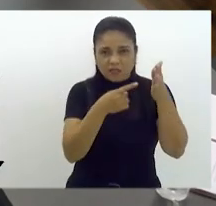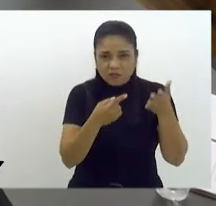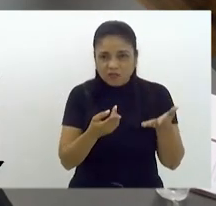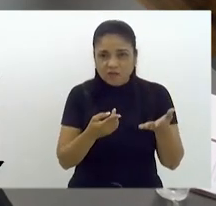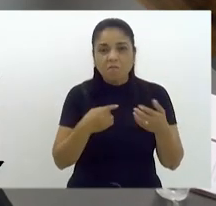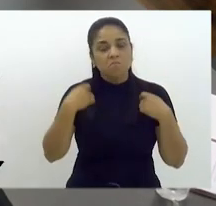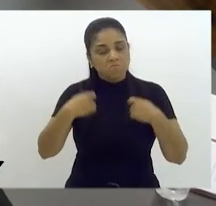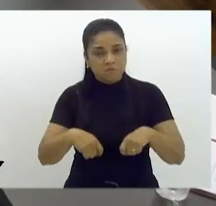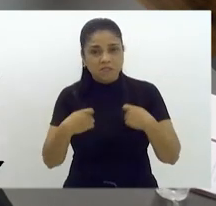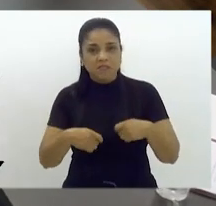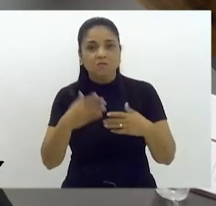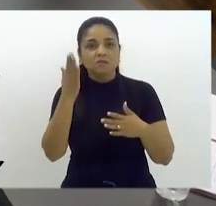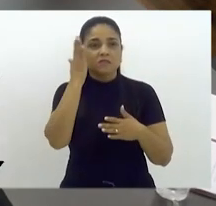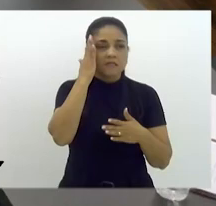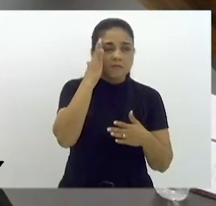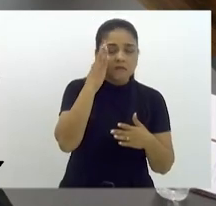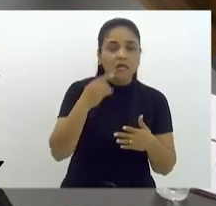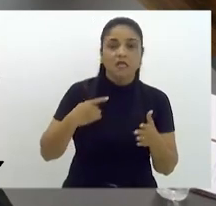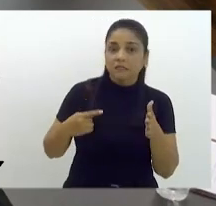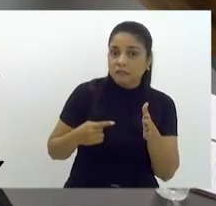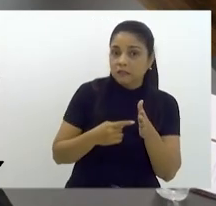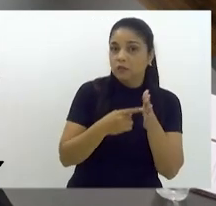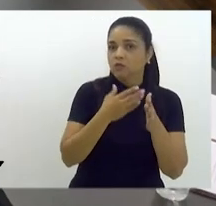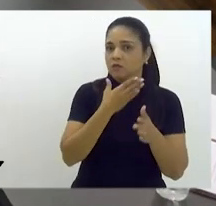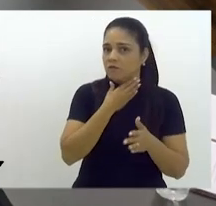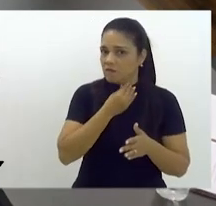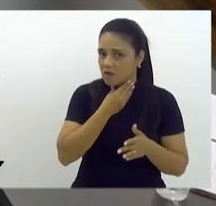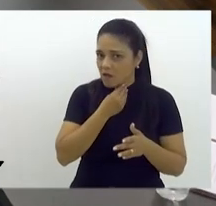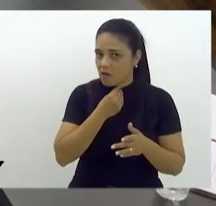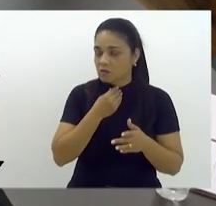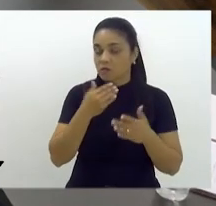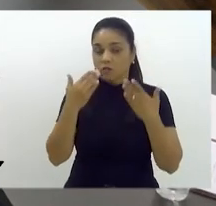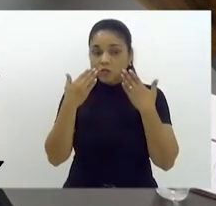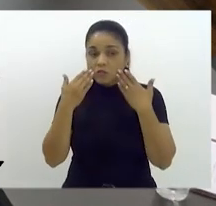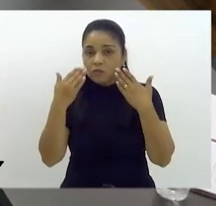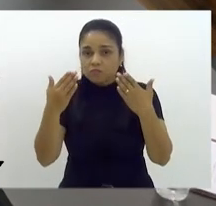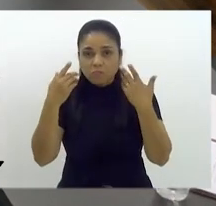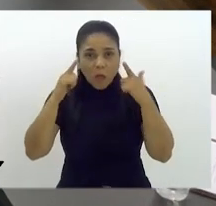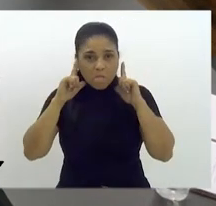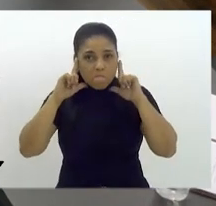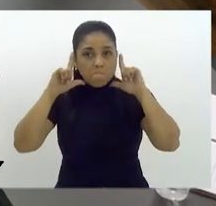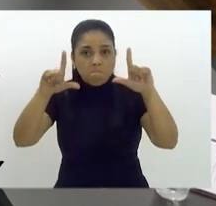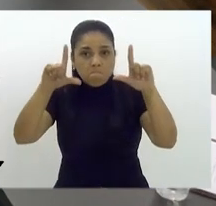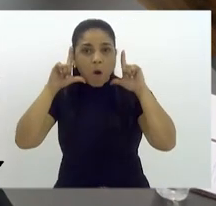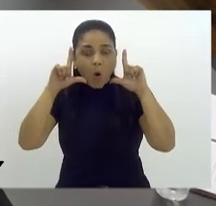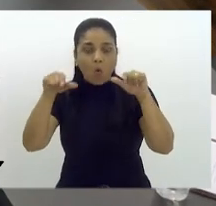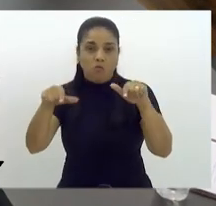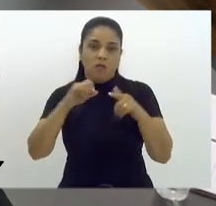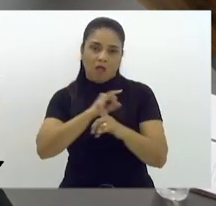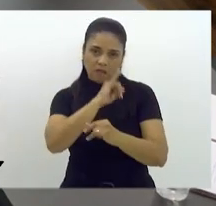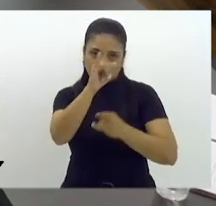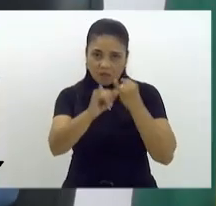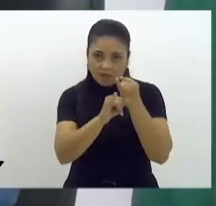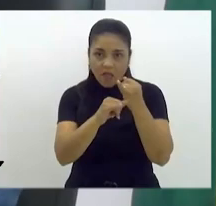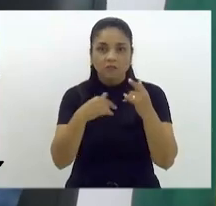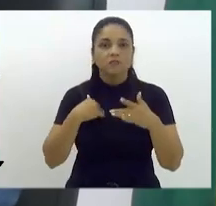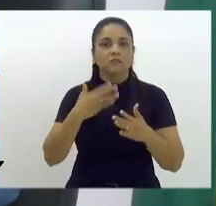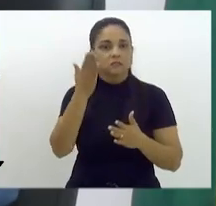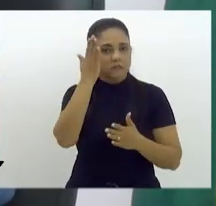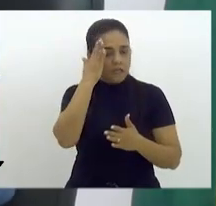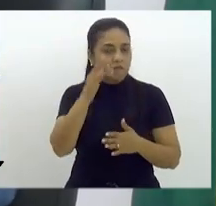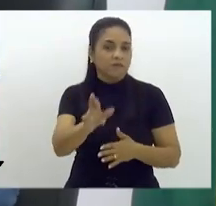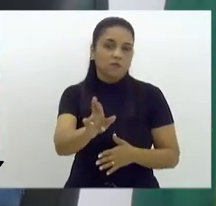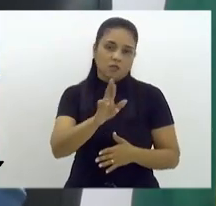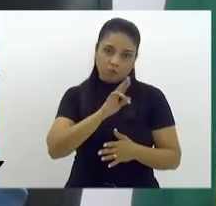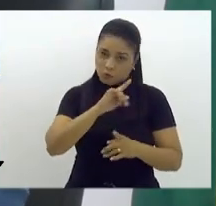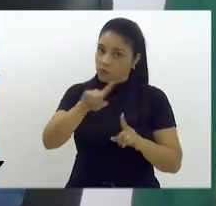saber desde a denúncia falsa saber que quando a gente se expõe na internet temos consequências saber sim que somos responsáveis para os nossos atos